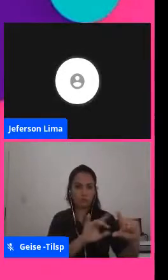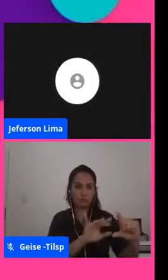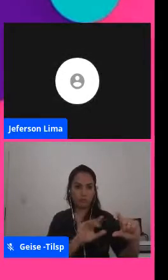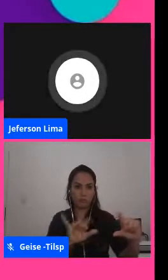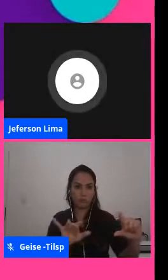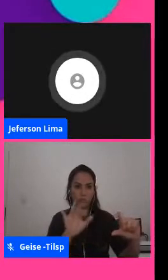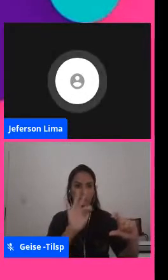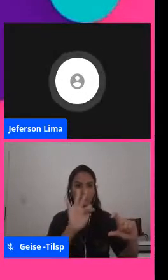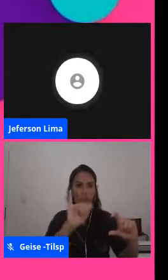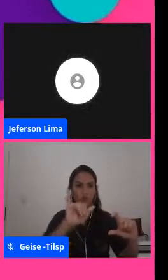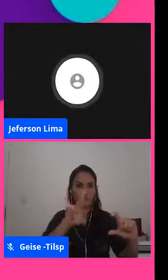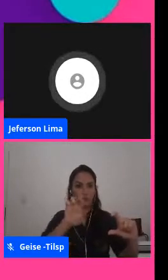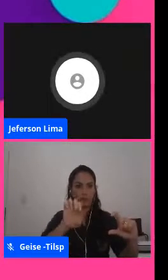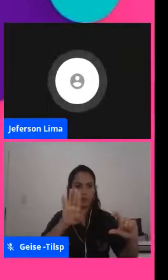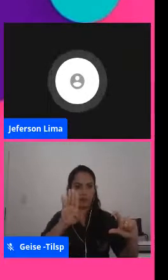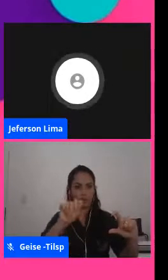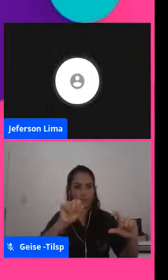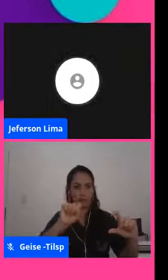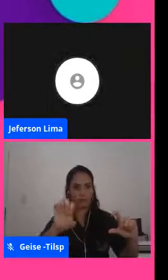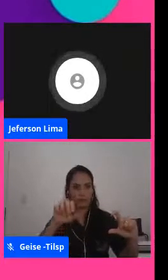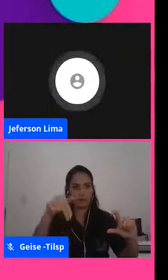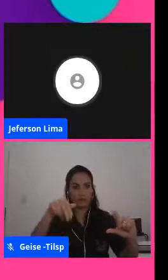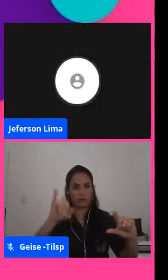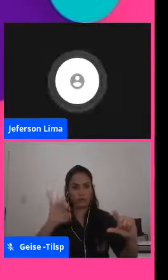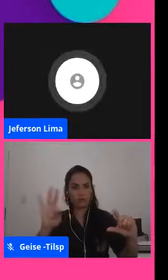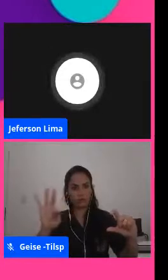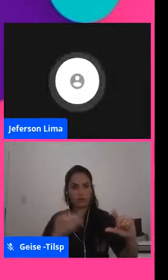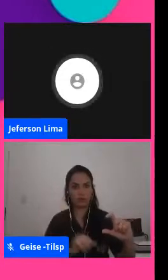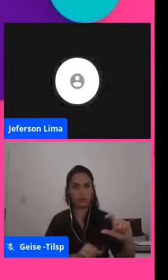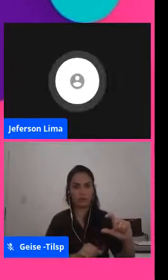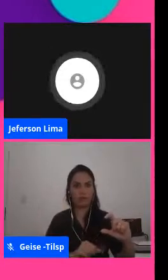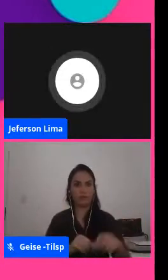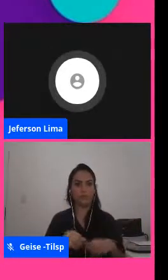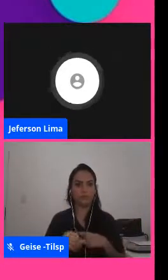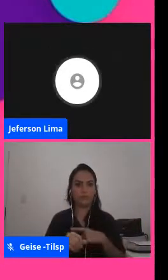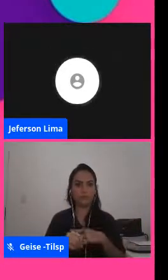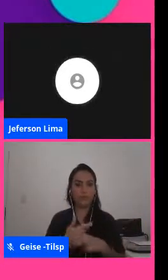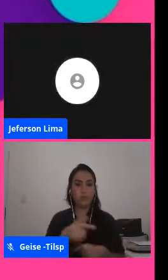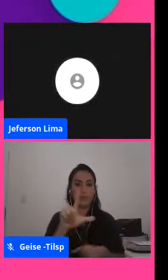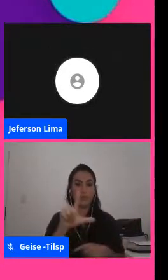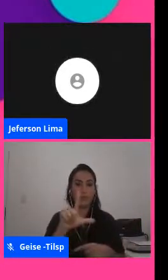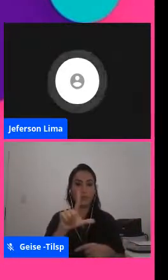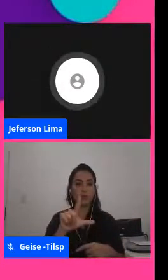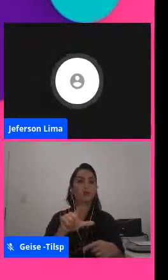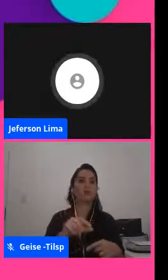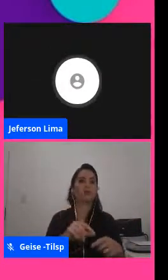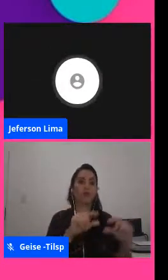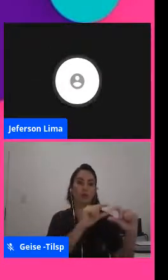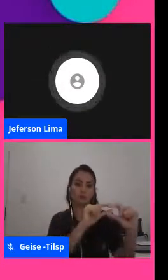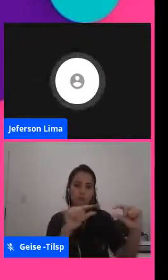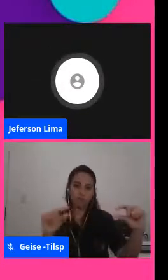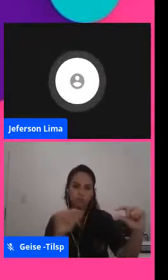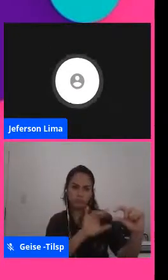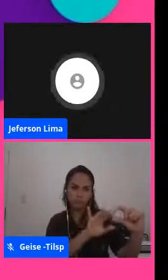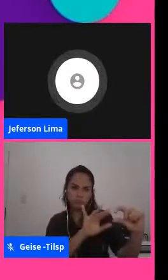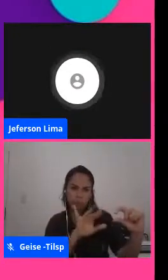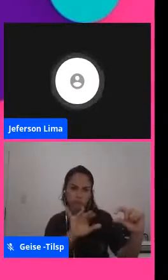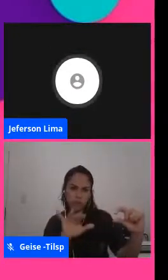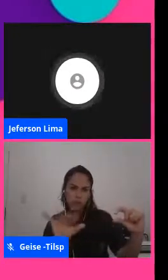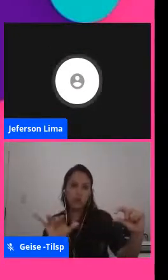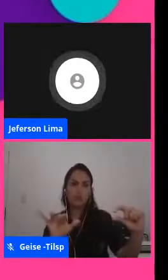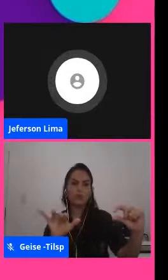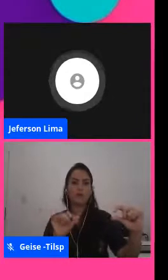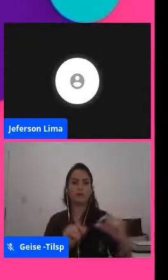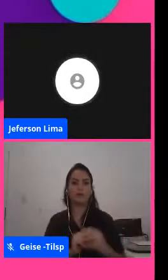Prontinho. Firebase init está iniciando aí. A gente tem nosso CLI, né? Nosso Command Line Interface. Primeira opção que ele te pergunta é que